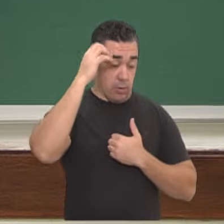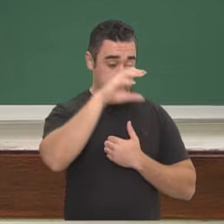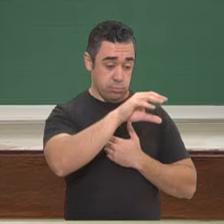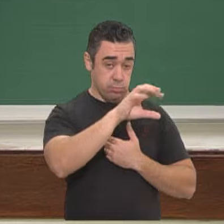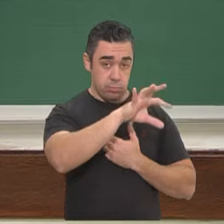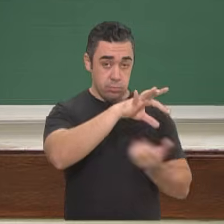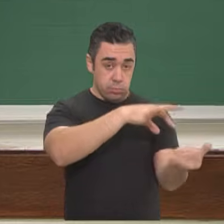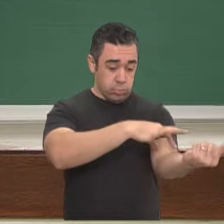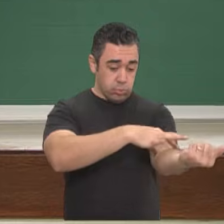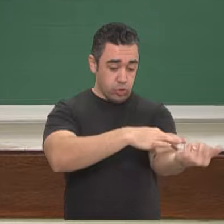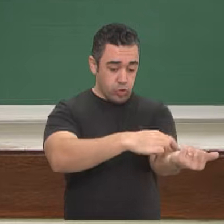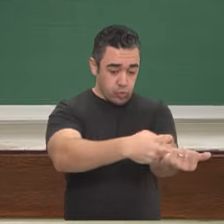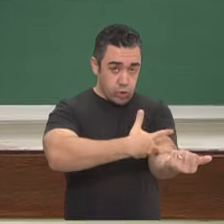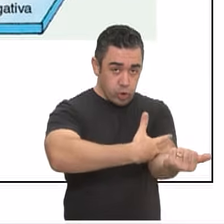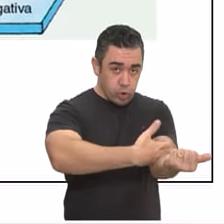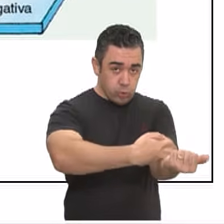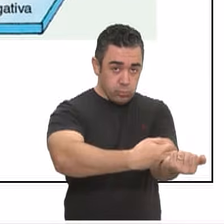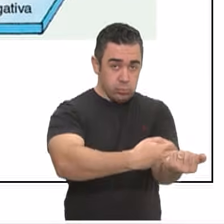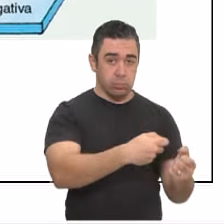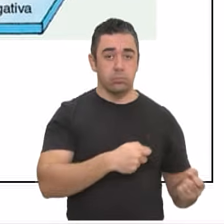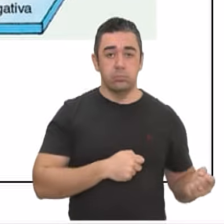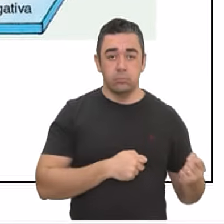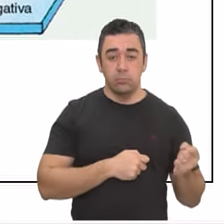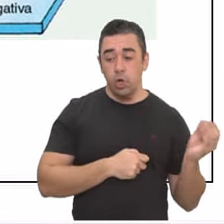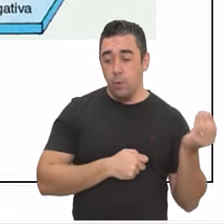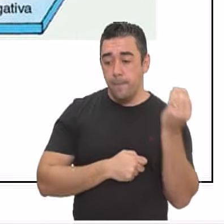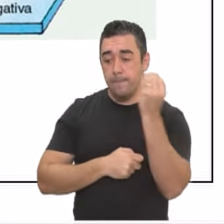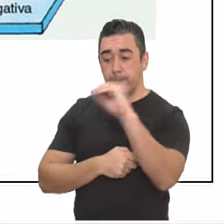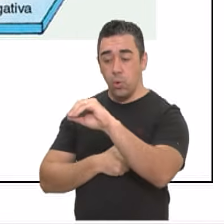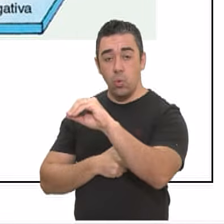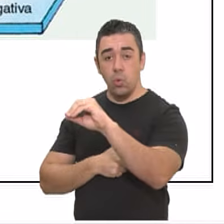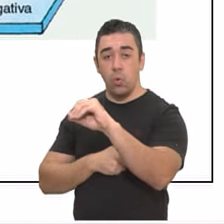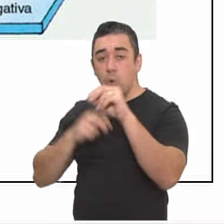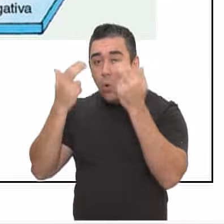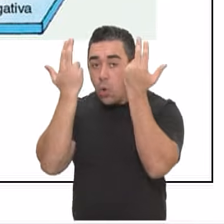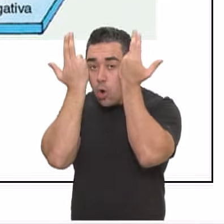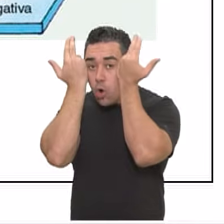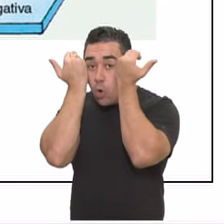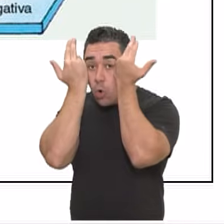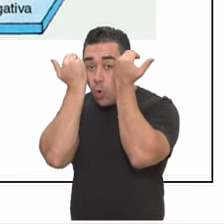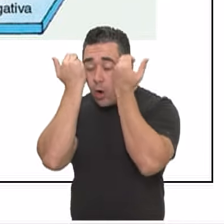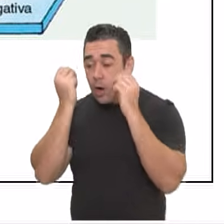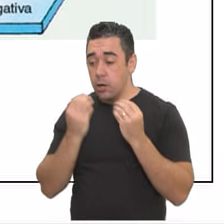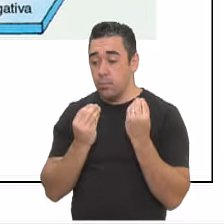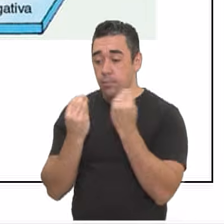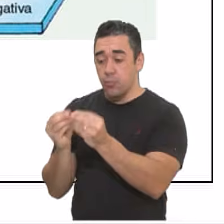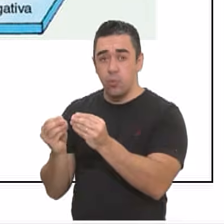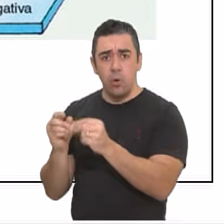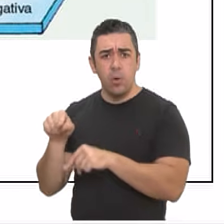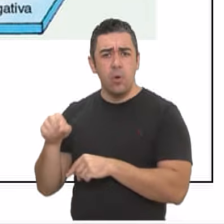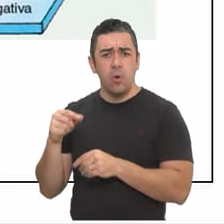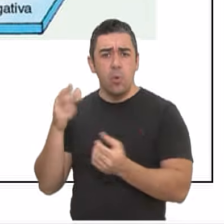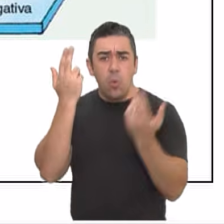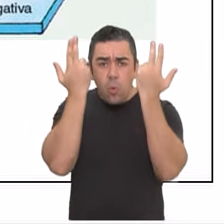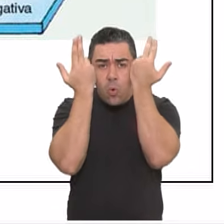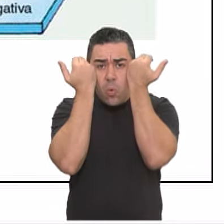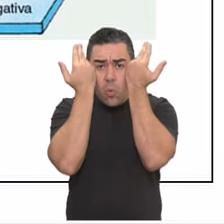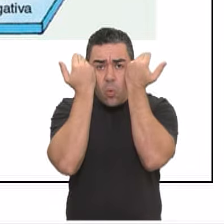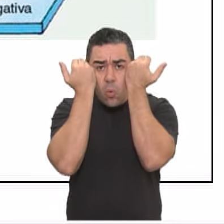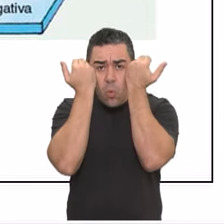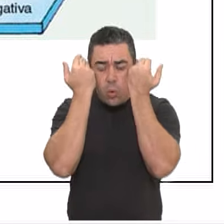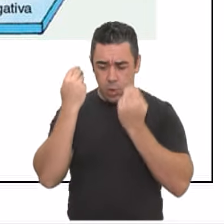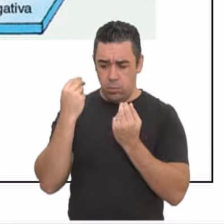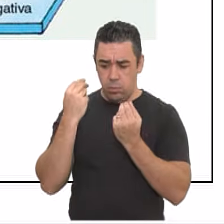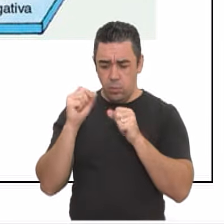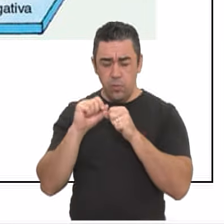RH, colocaram no coelho, que não tem. O coelho, então, vai começar a produzir anticorpos para